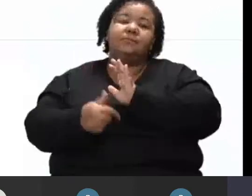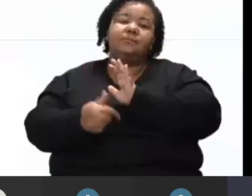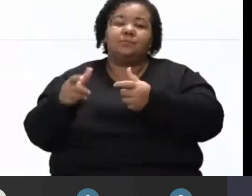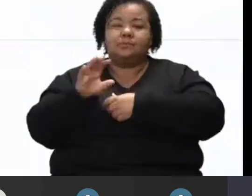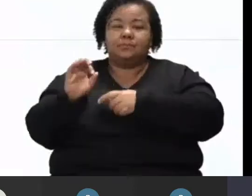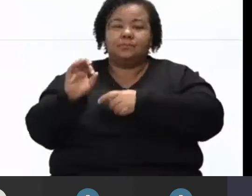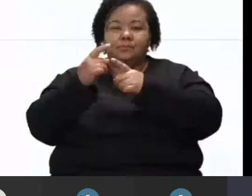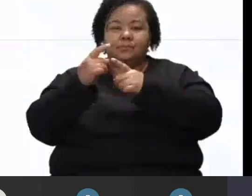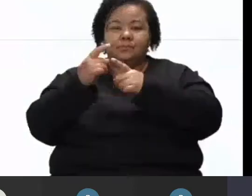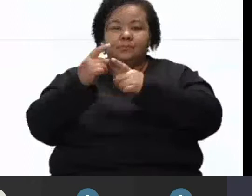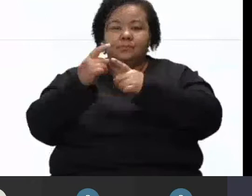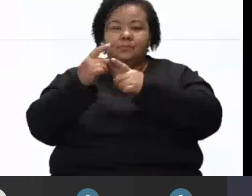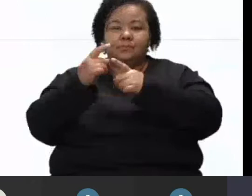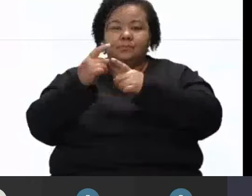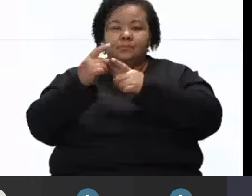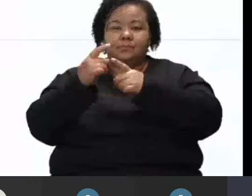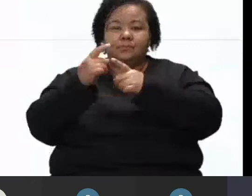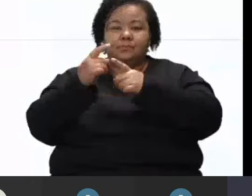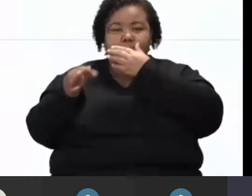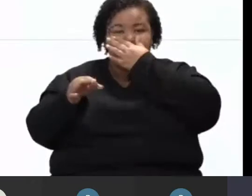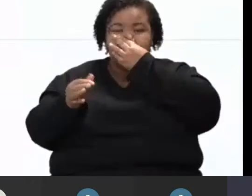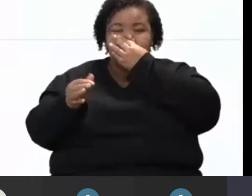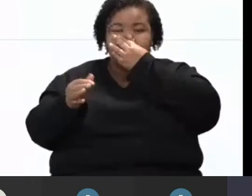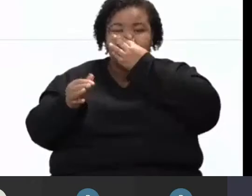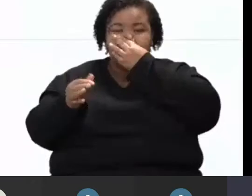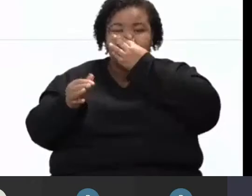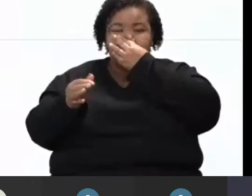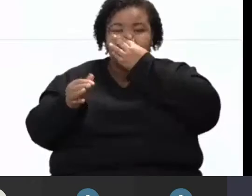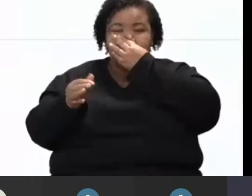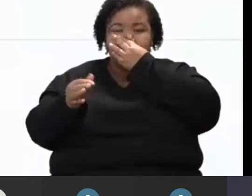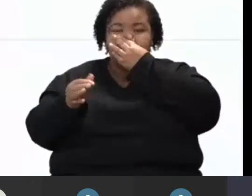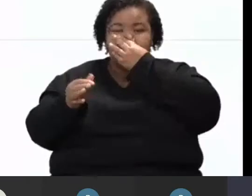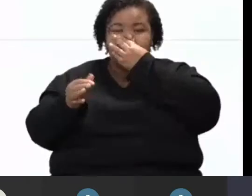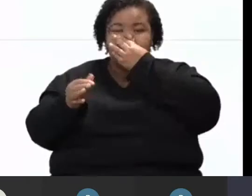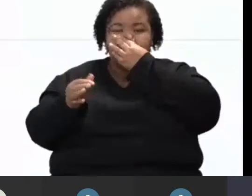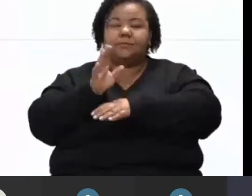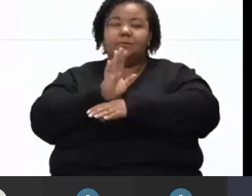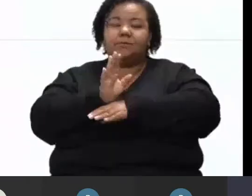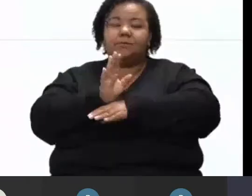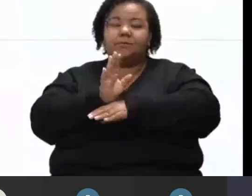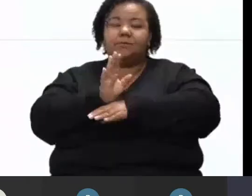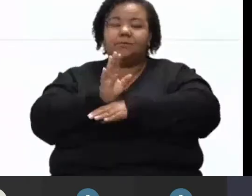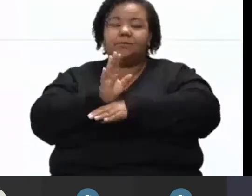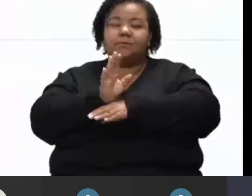40 vezes, tá certo? E aí, então, agora vamos ao vídeo para que consigamos